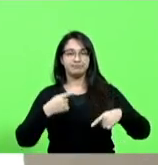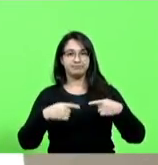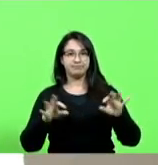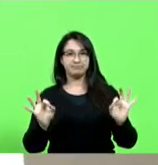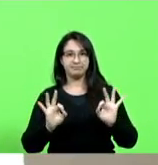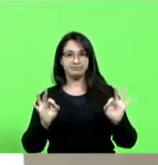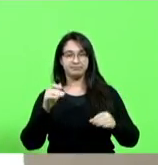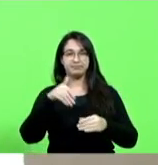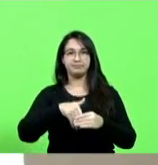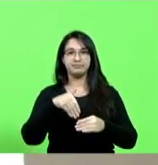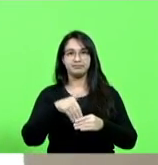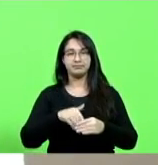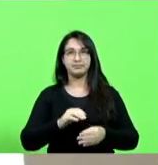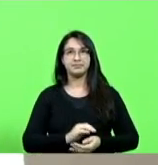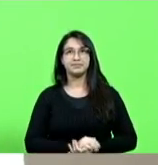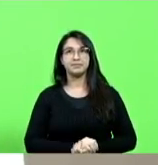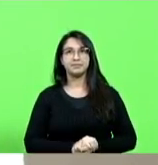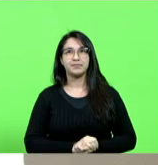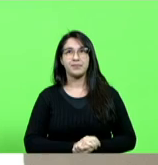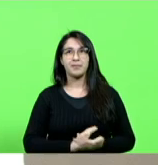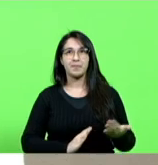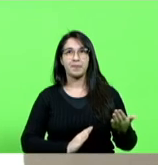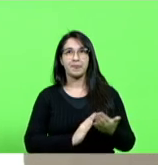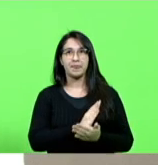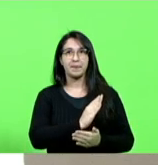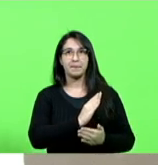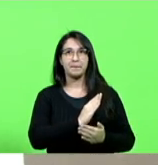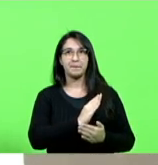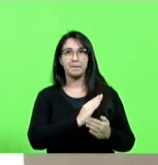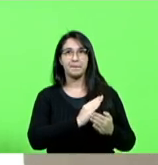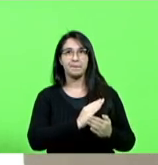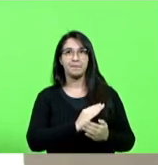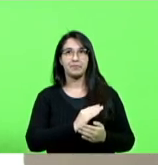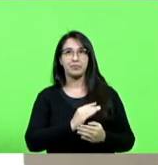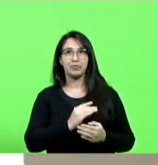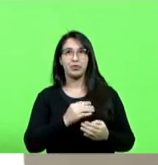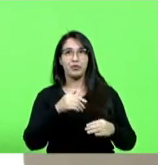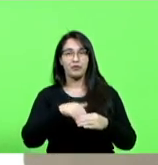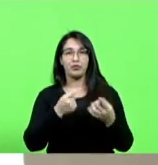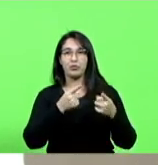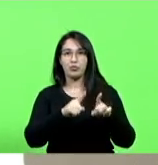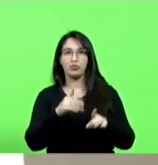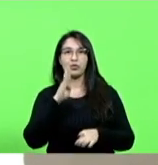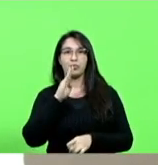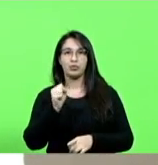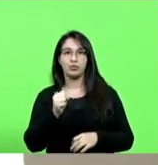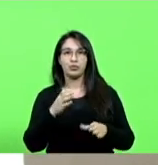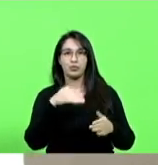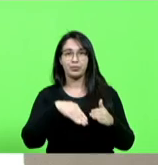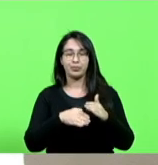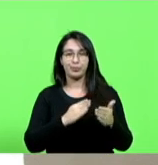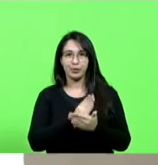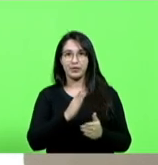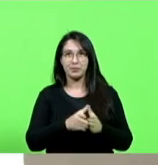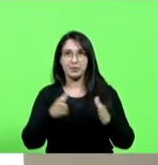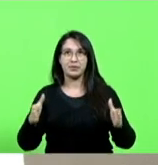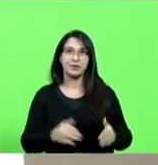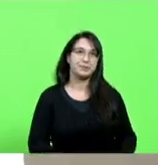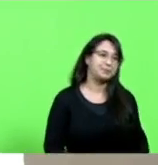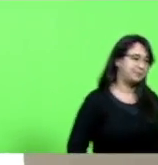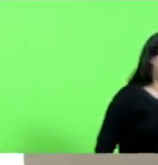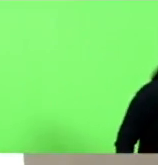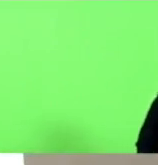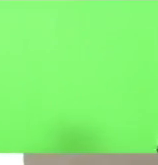votação. Deputados que aprovam permaneçam como se encontra. Com voto contrário, deputado Bruno. Aprovado por maioria. Senhor presidente. Com a palavra,